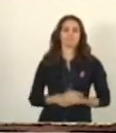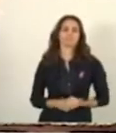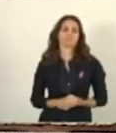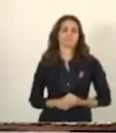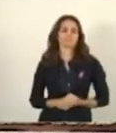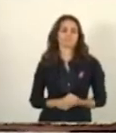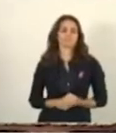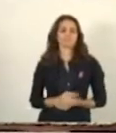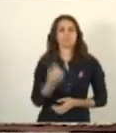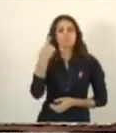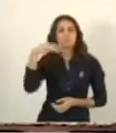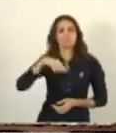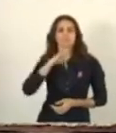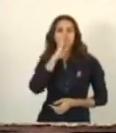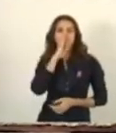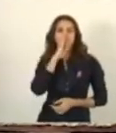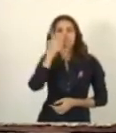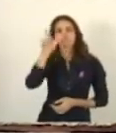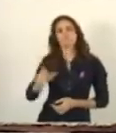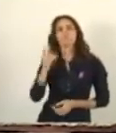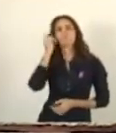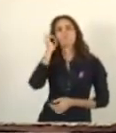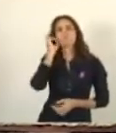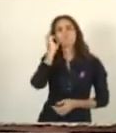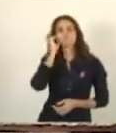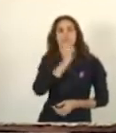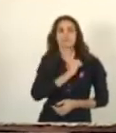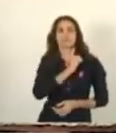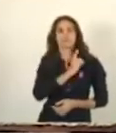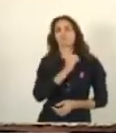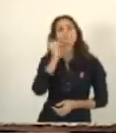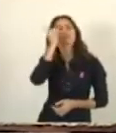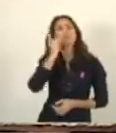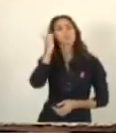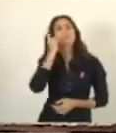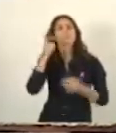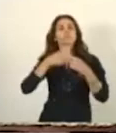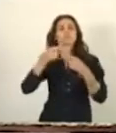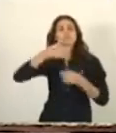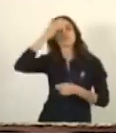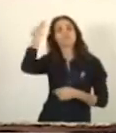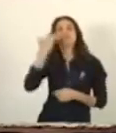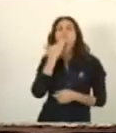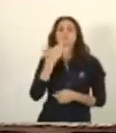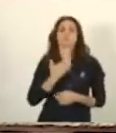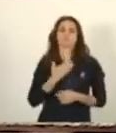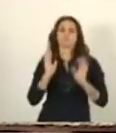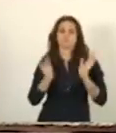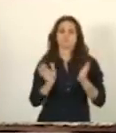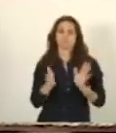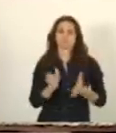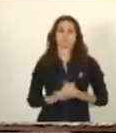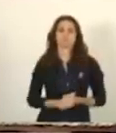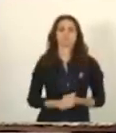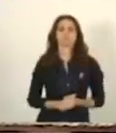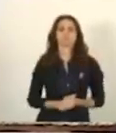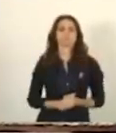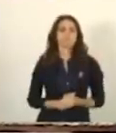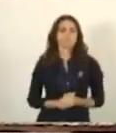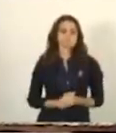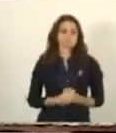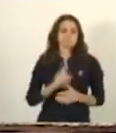Por um minuto de silêncio, eu ouço primeiro aqui o deputado Hércules, que me fez uma solicitação aqui ao lado, né? Senhor